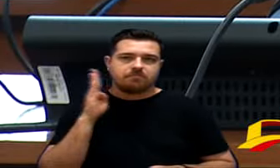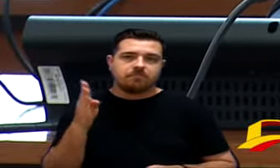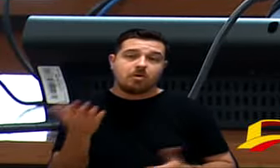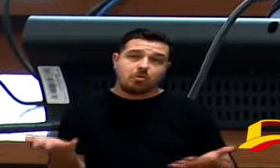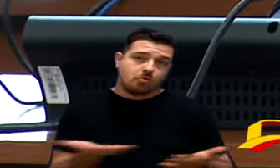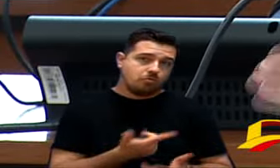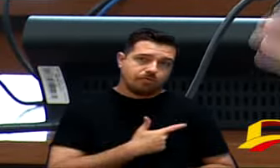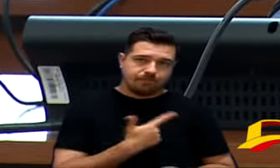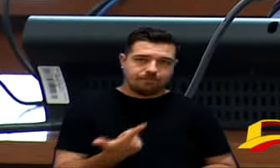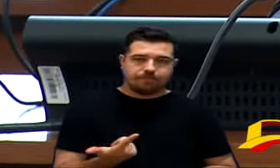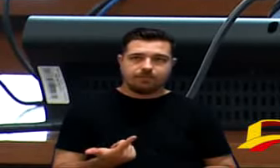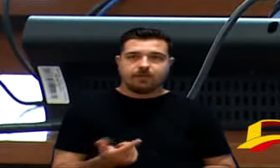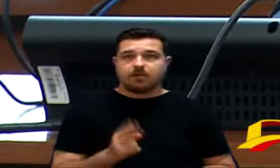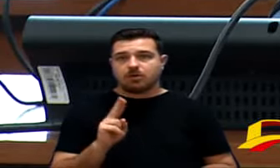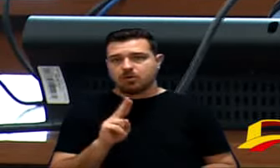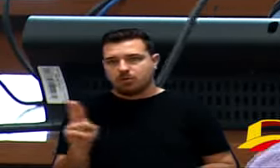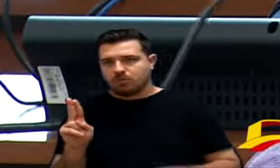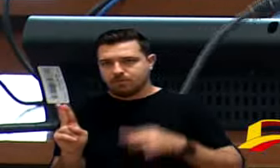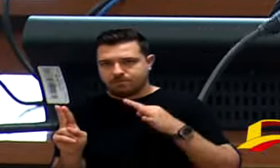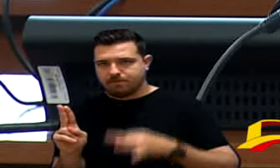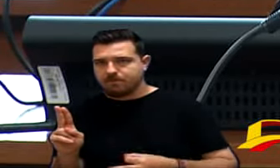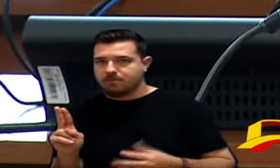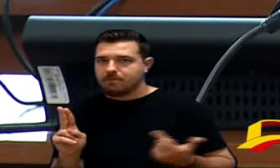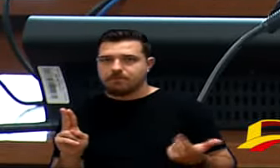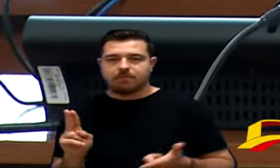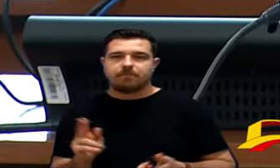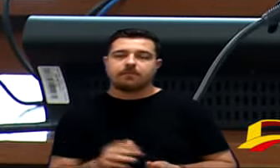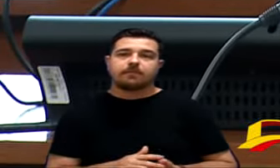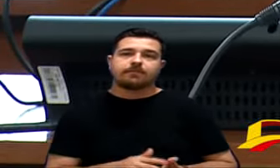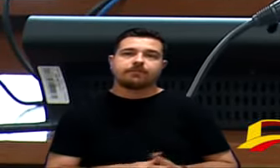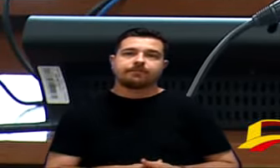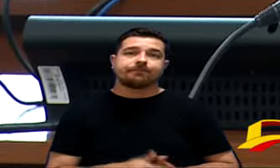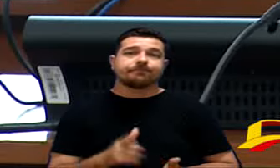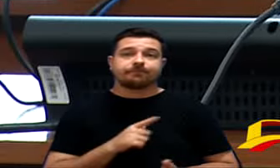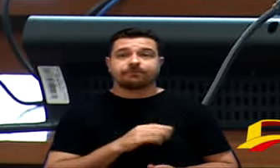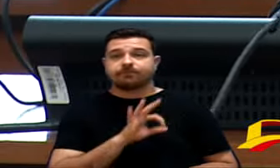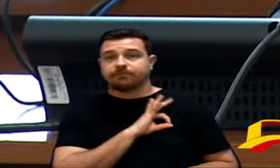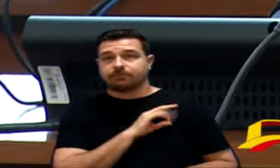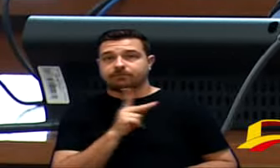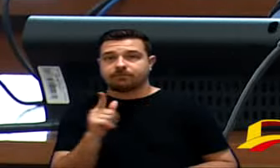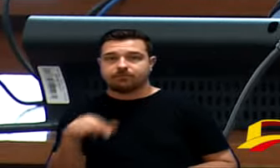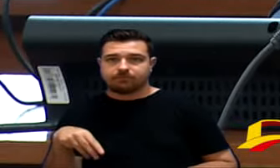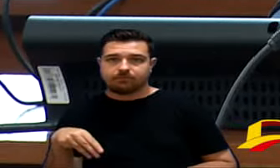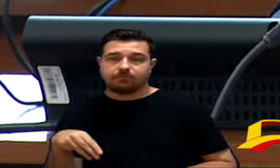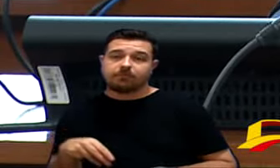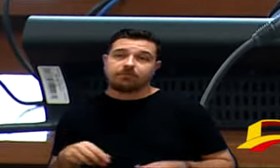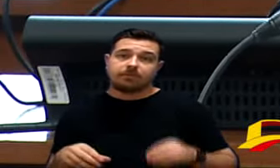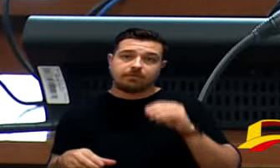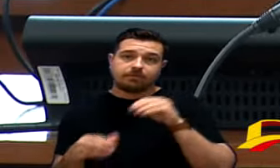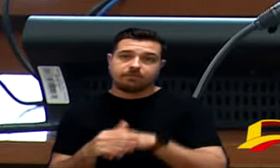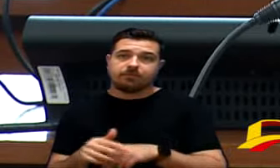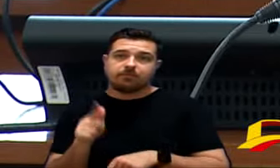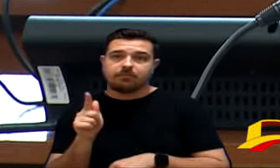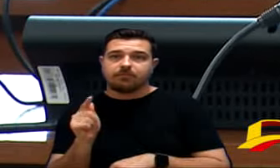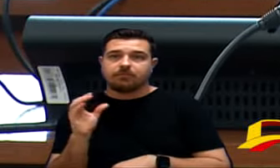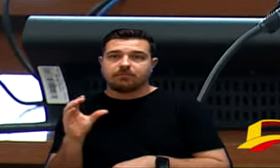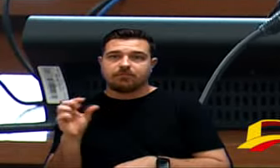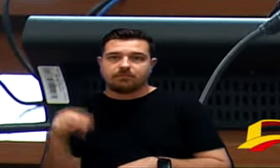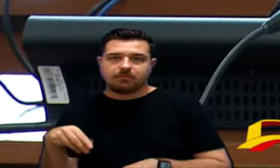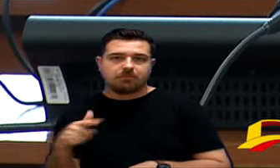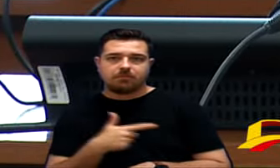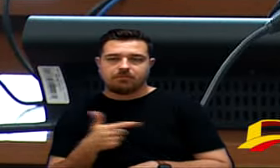não tem né A gente não tem um nome determinado tem no na Polícia Militar mas não na GCM Então